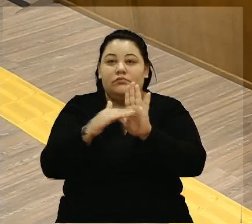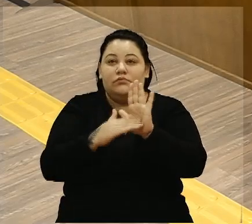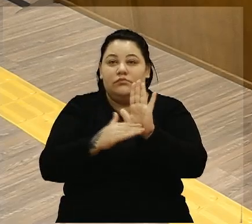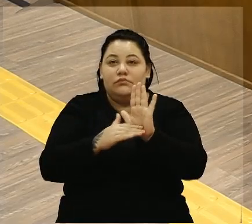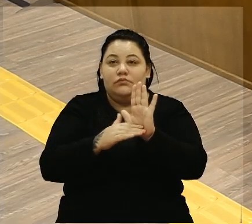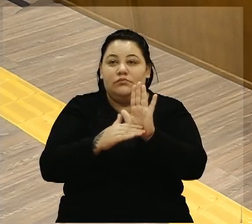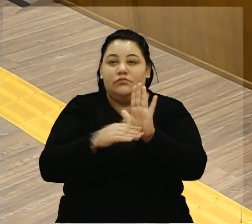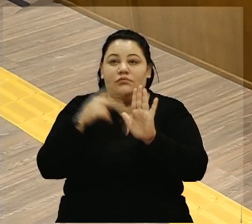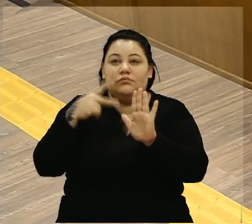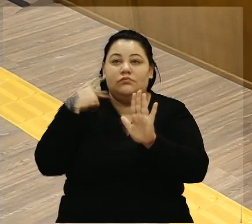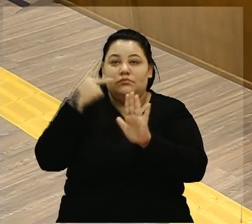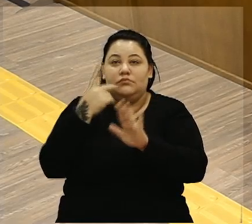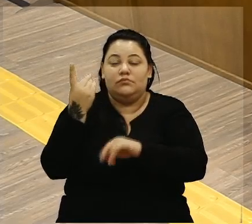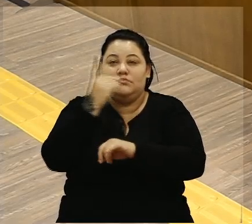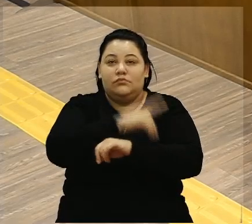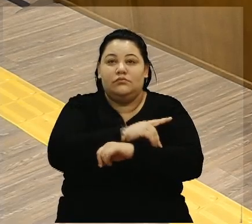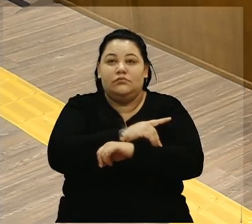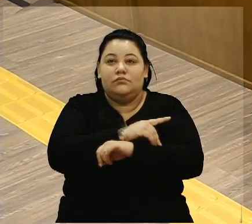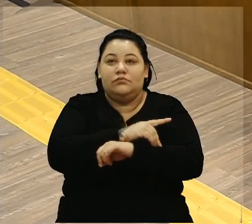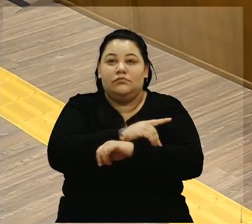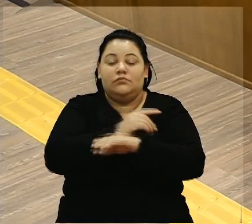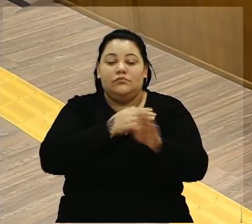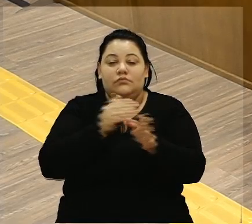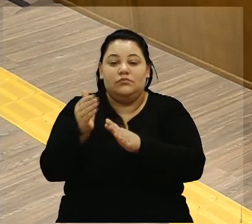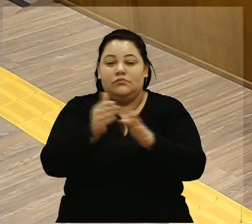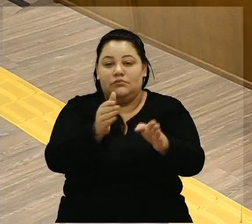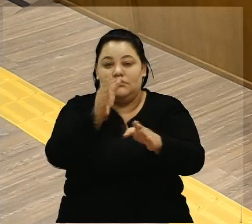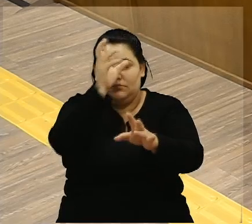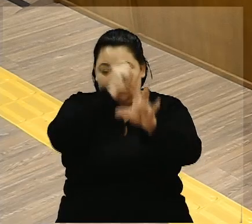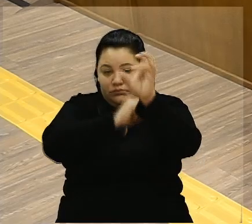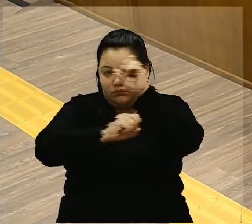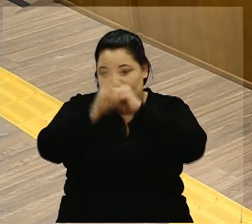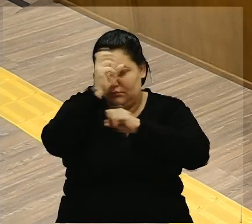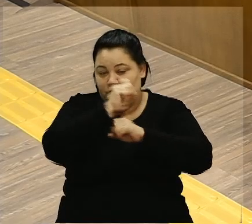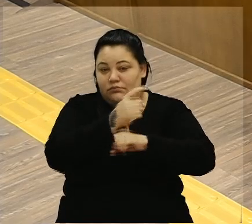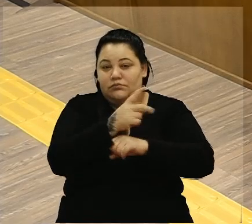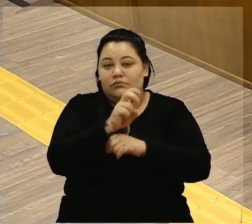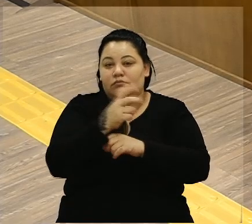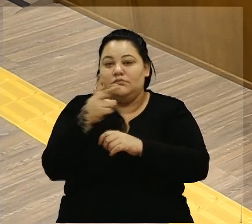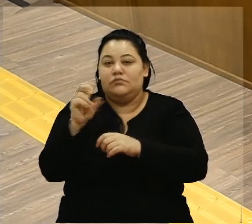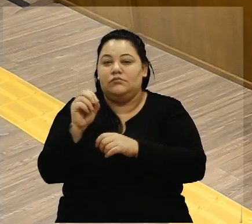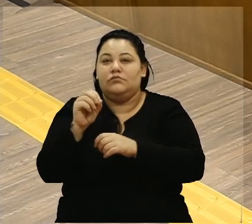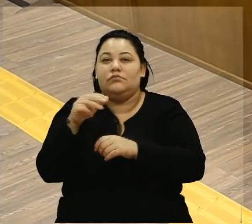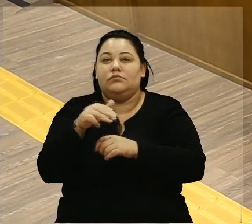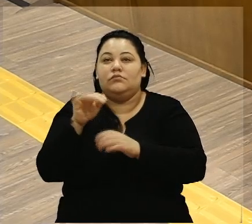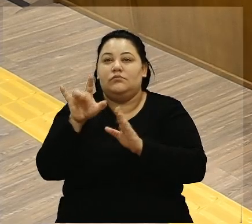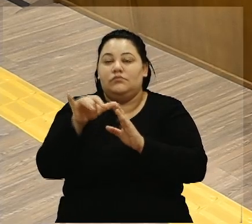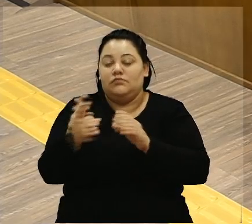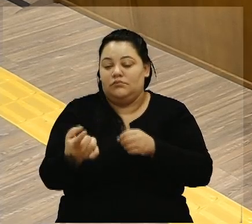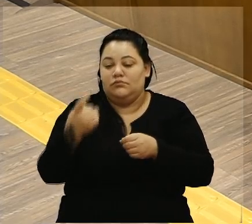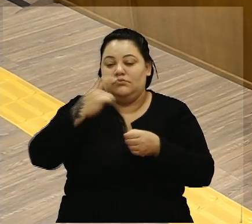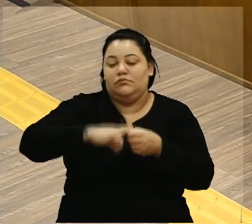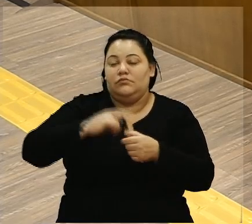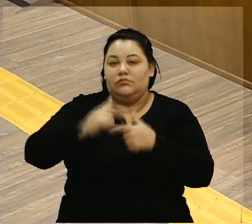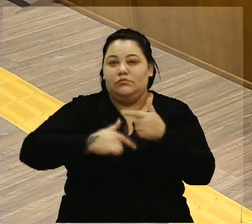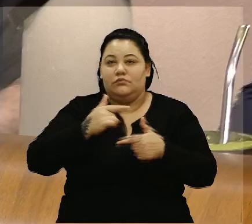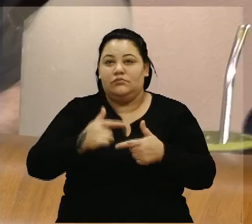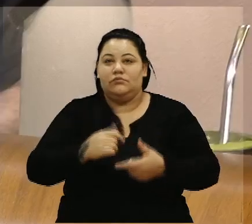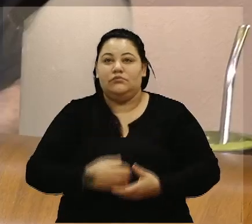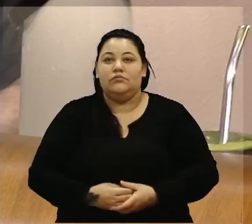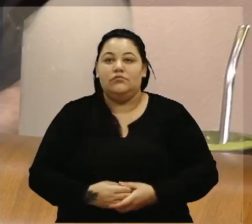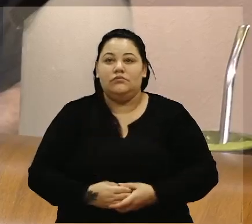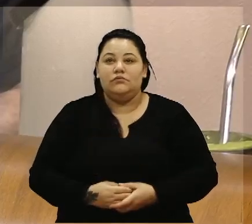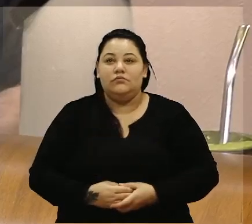Vereador por um Dia na Escola Caminho do Saber, e dentre 15 ou 20 minutos ele retorna para a nossa casa.